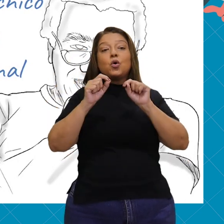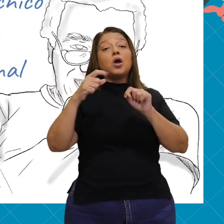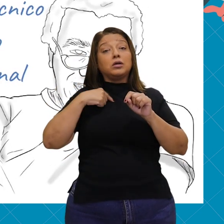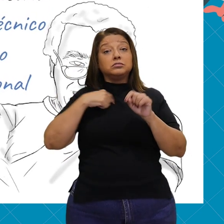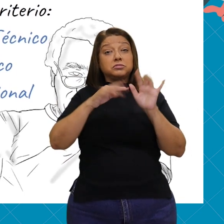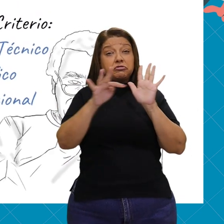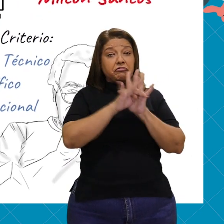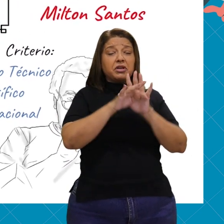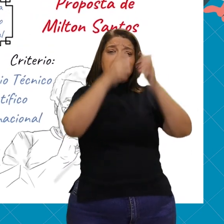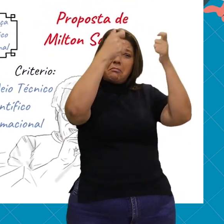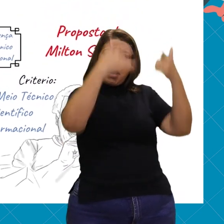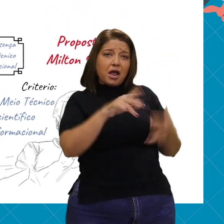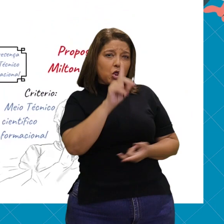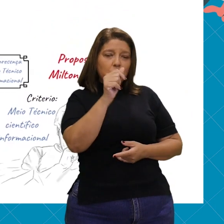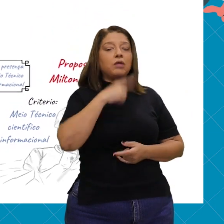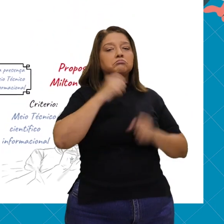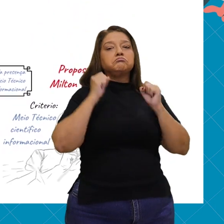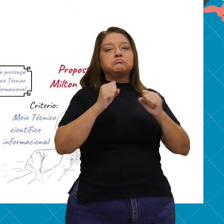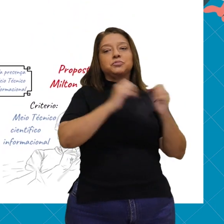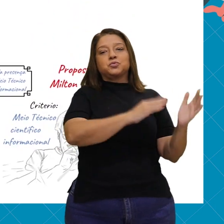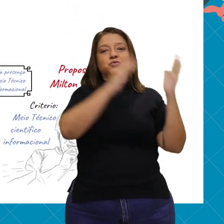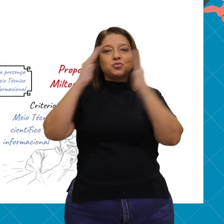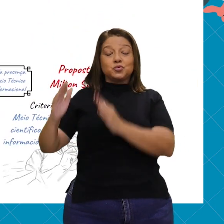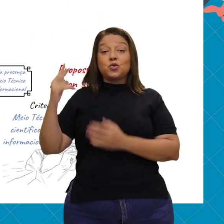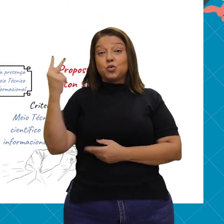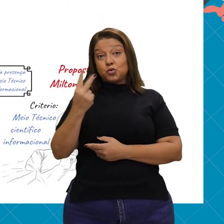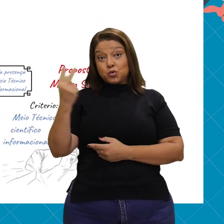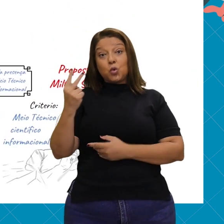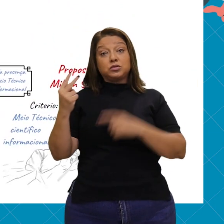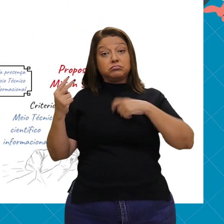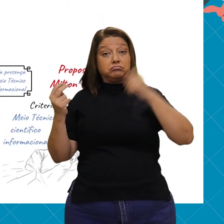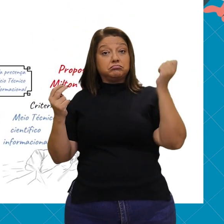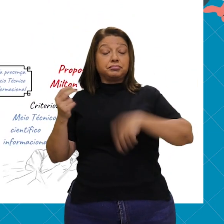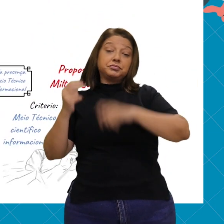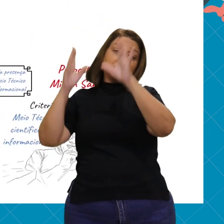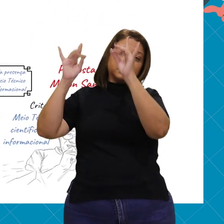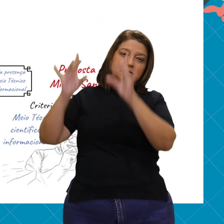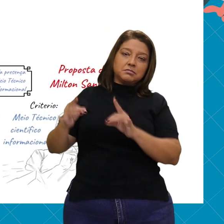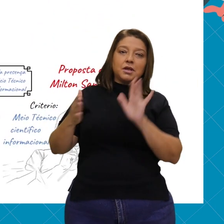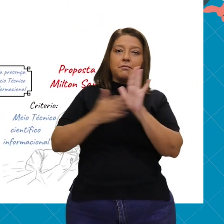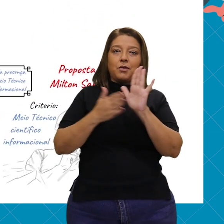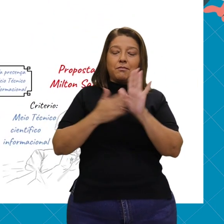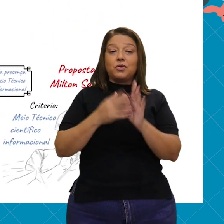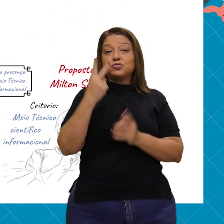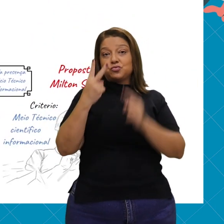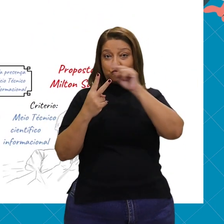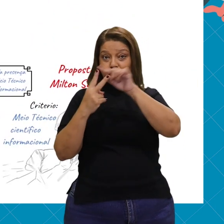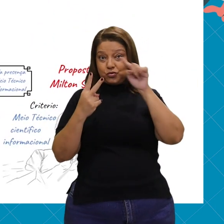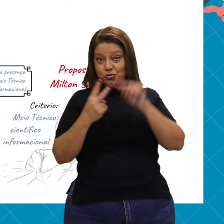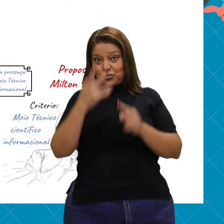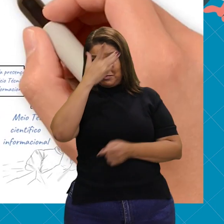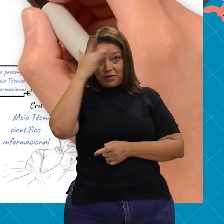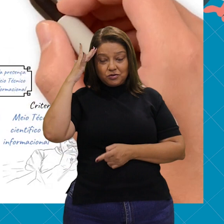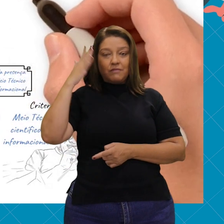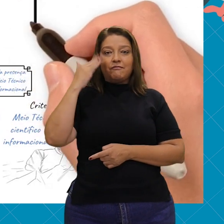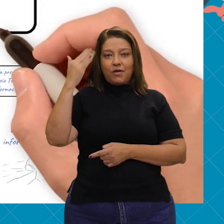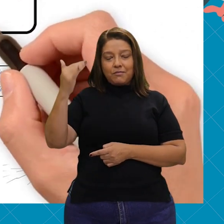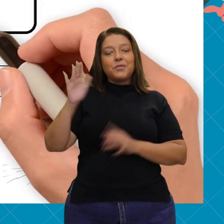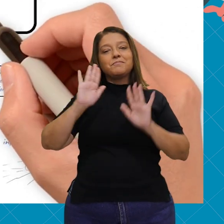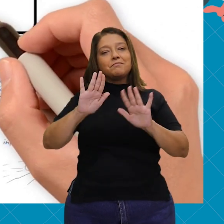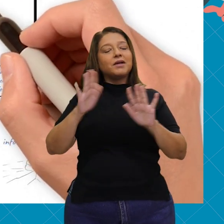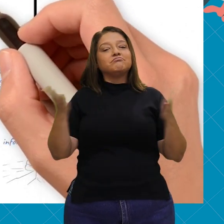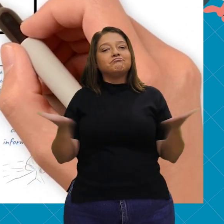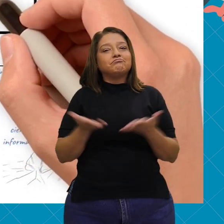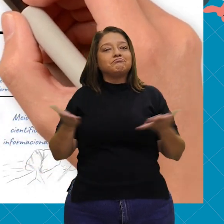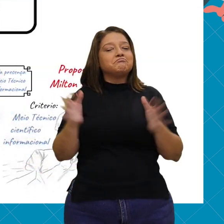um bom feedback, eu posso fazer uma parte 2, onde eu aprofundarei ainda mais essas 2 propostas que eu disse aqui por último, a de Geiser e a de Milton Santos.